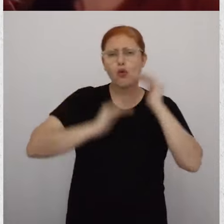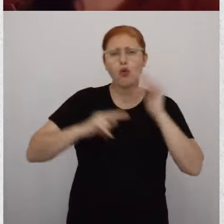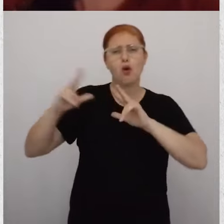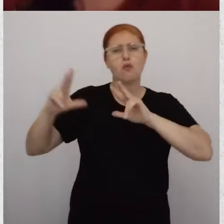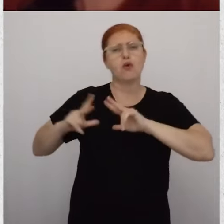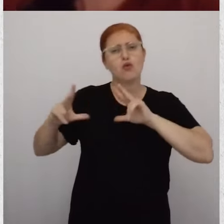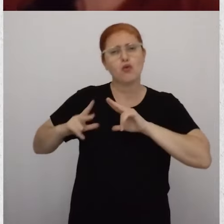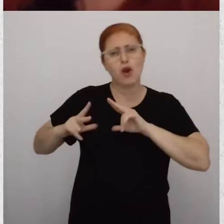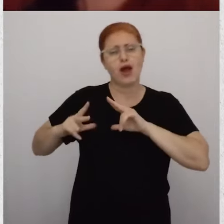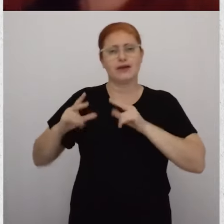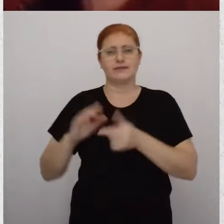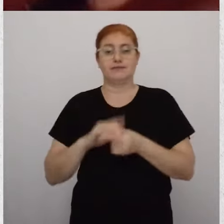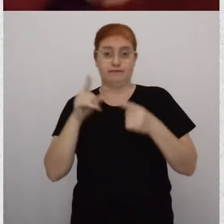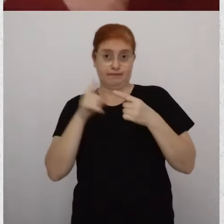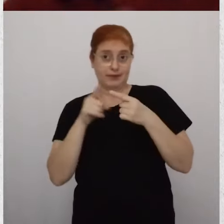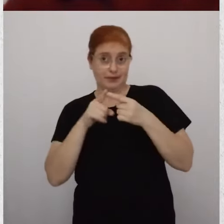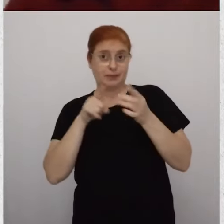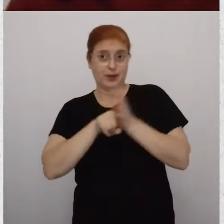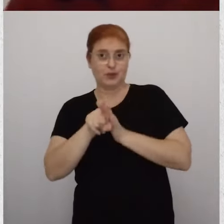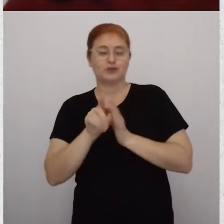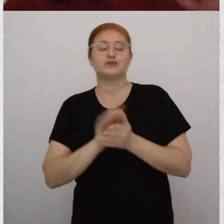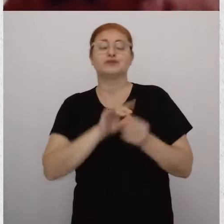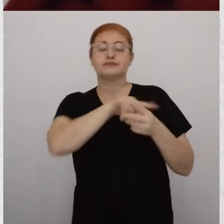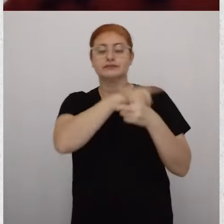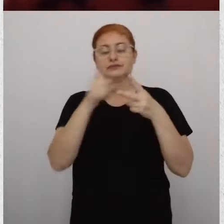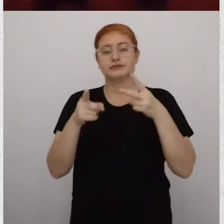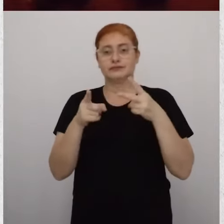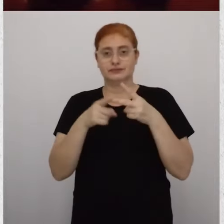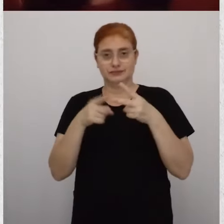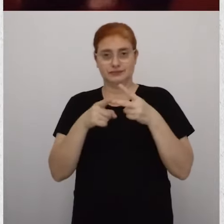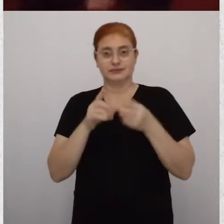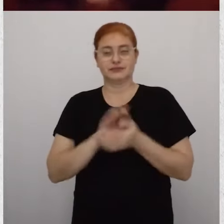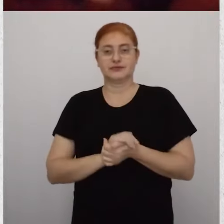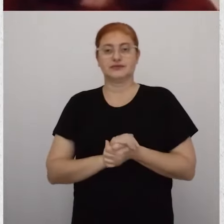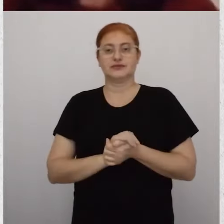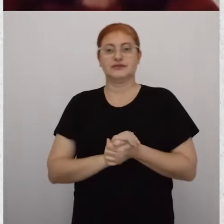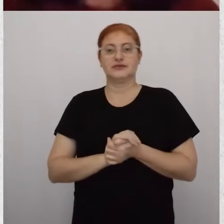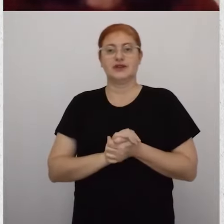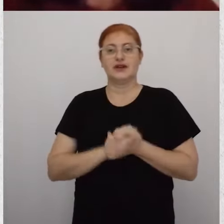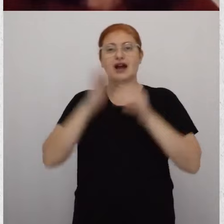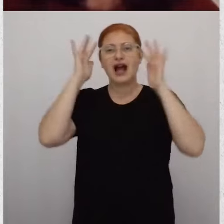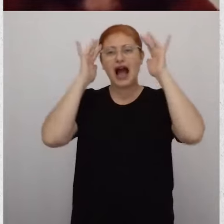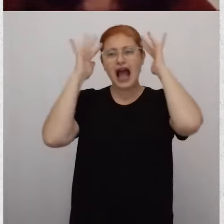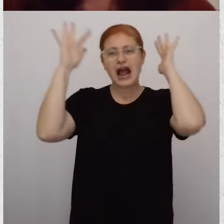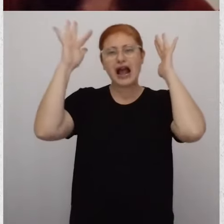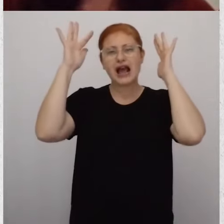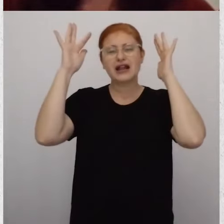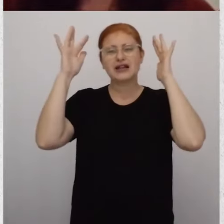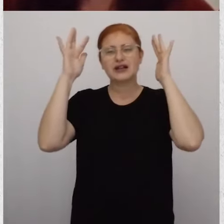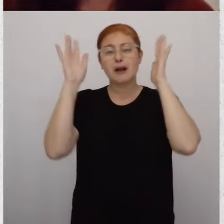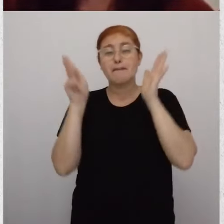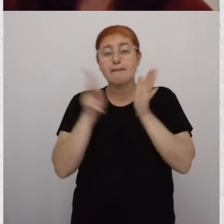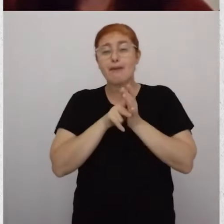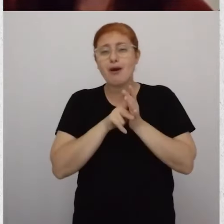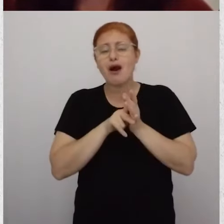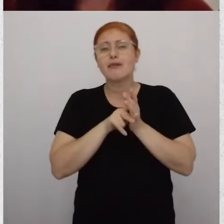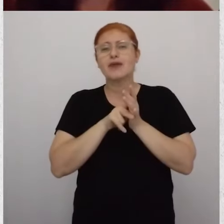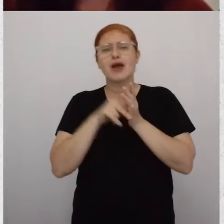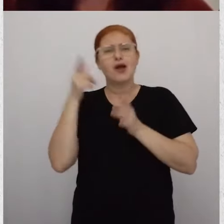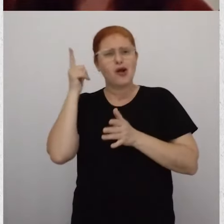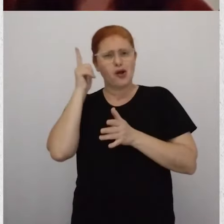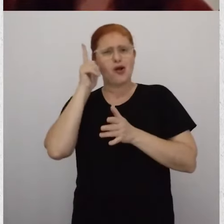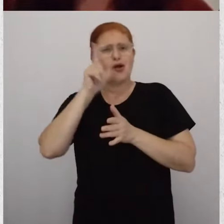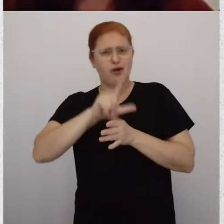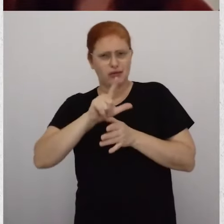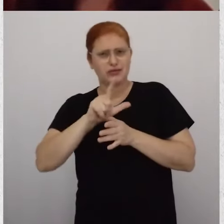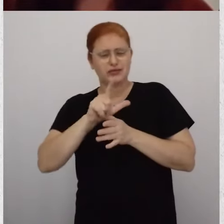tal? Primeira questão. Segunda questão, a autocrítica, ela consegue